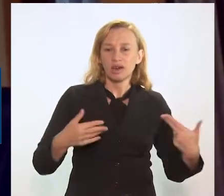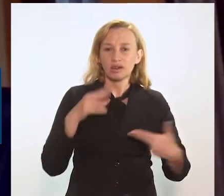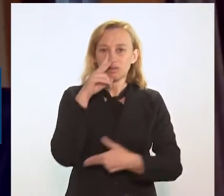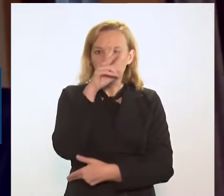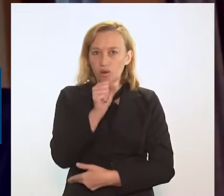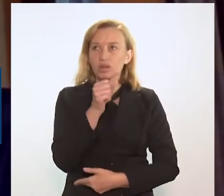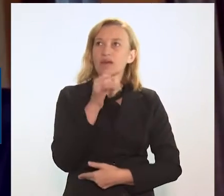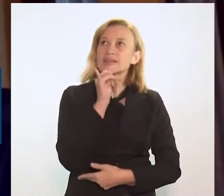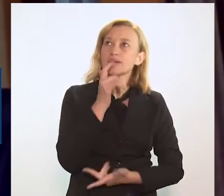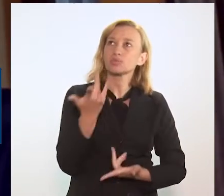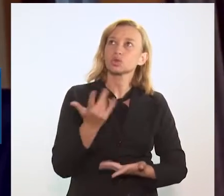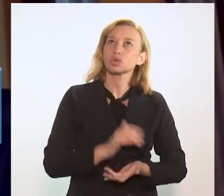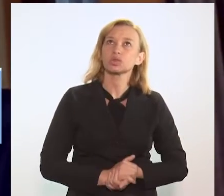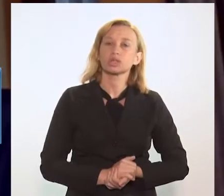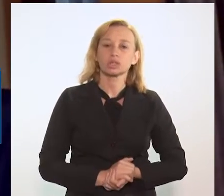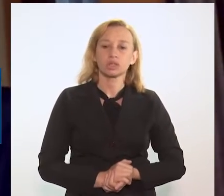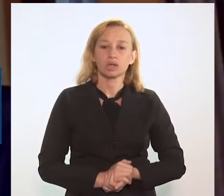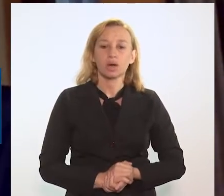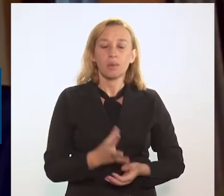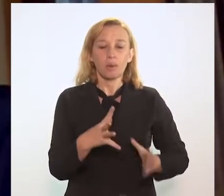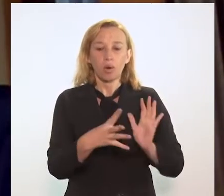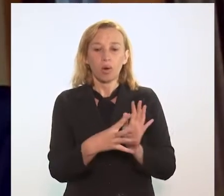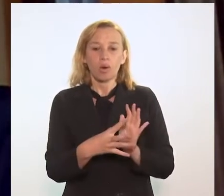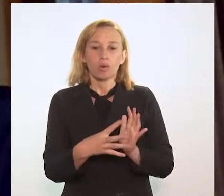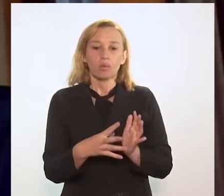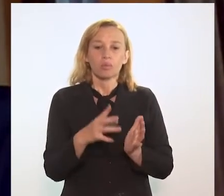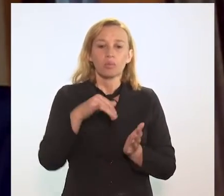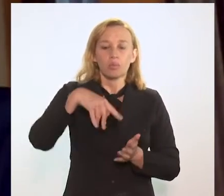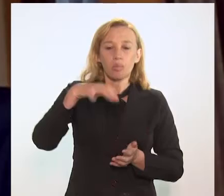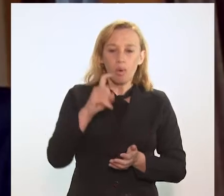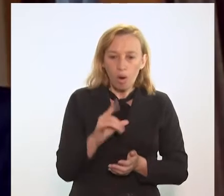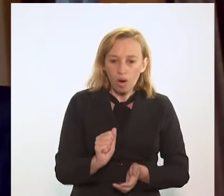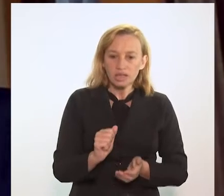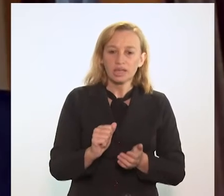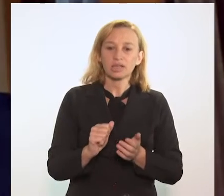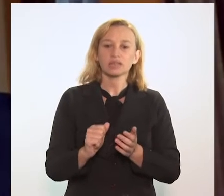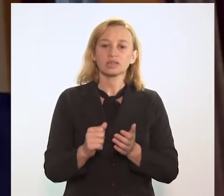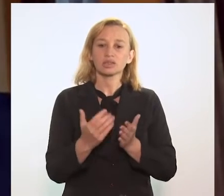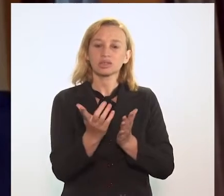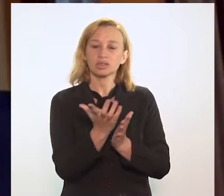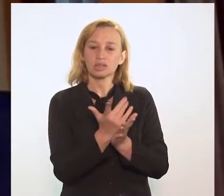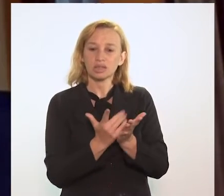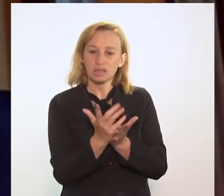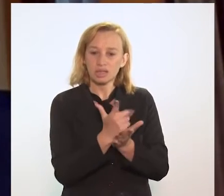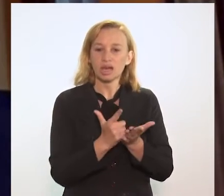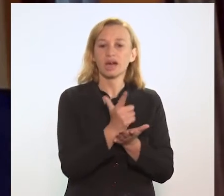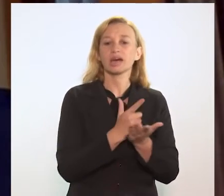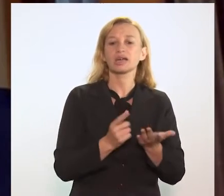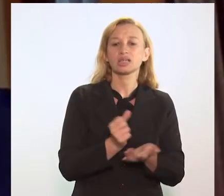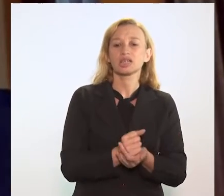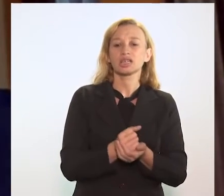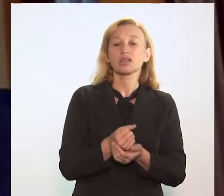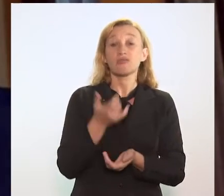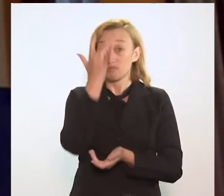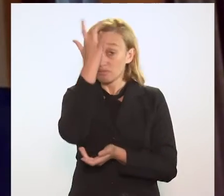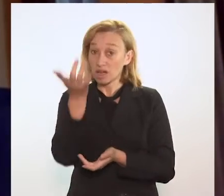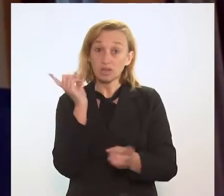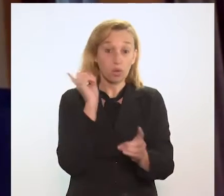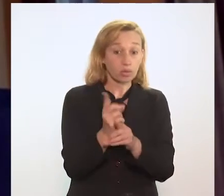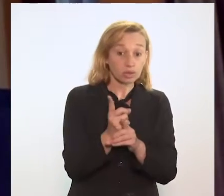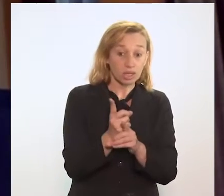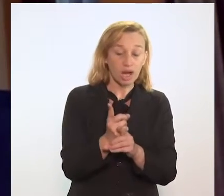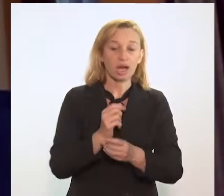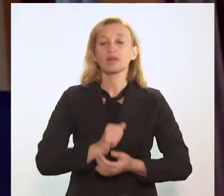isso gera um segmento muito forte, por exemplo, de moda, decoração, né, isso você já encontrava isso de forma